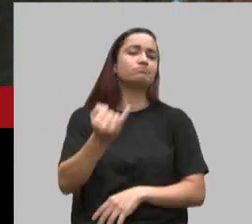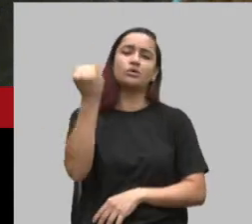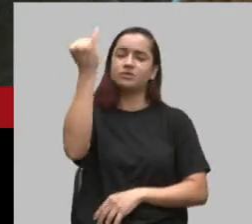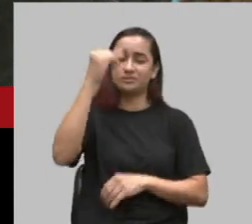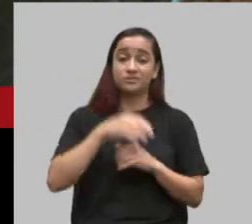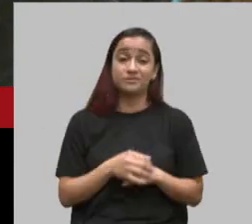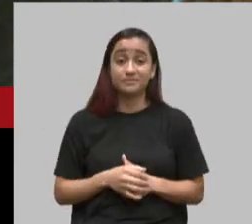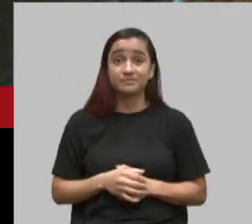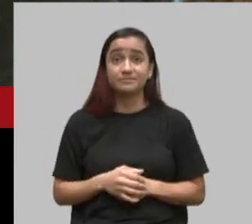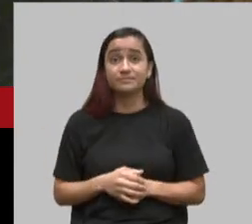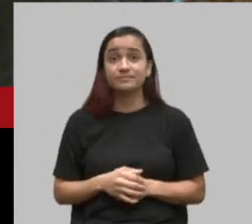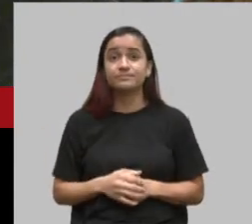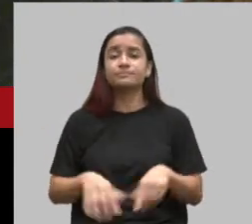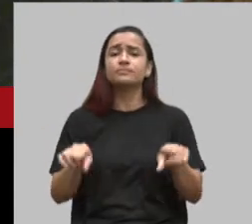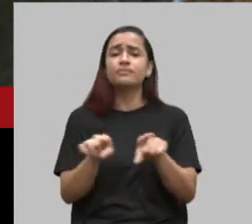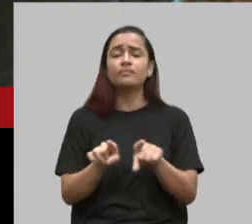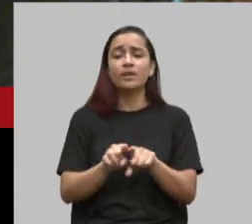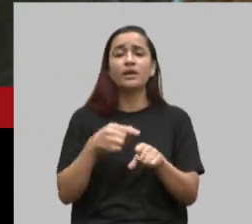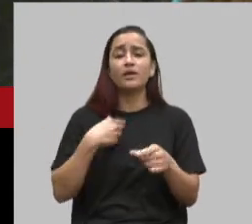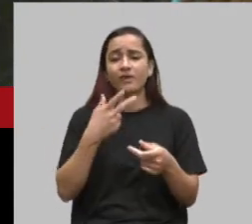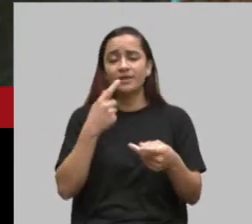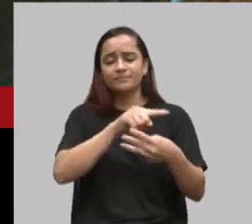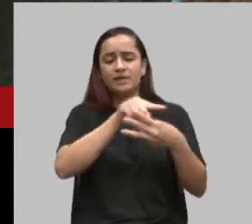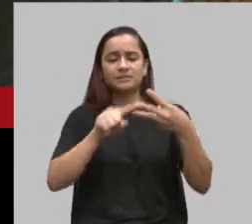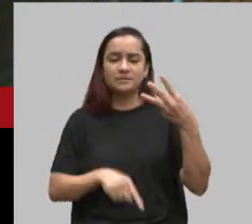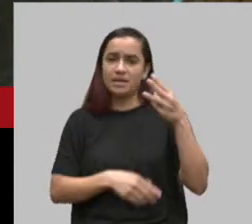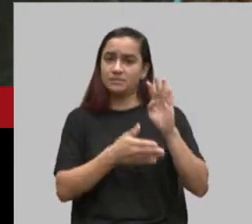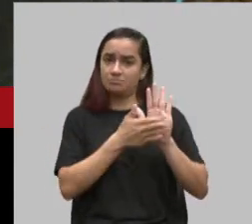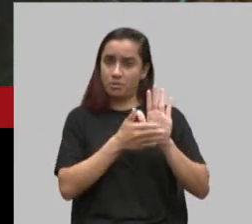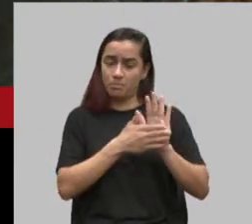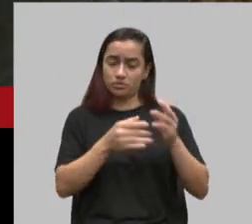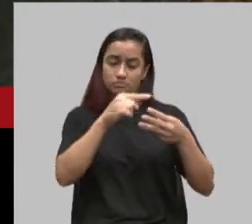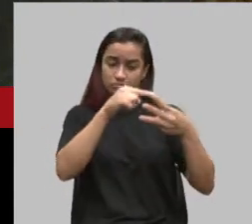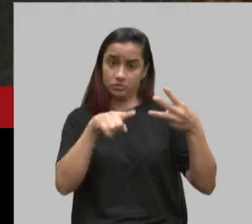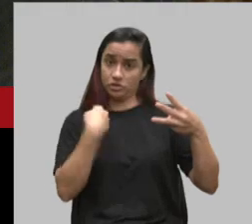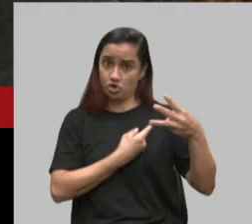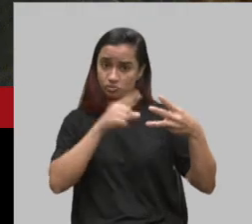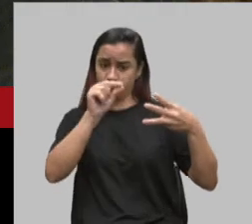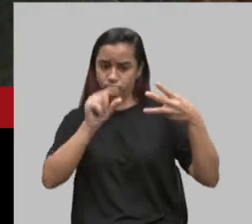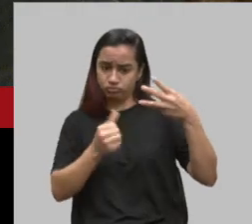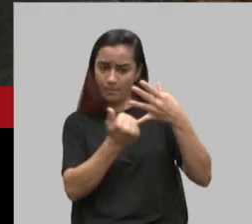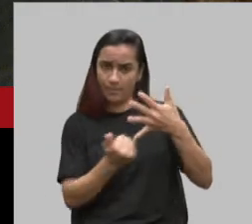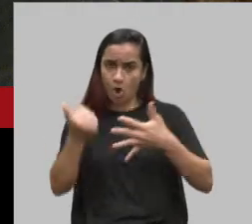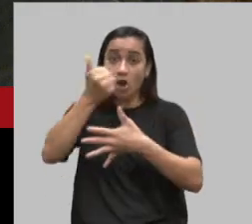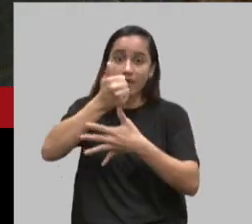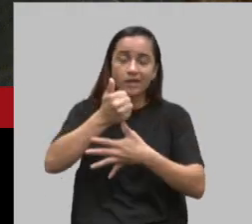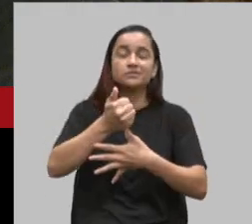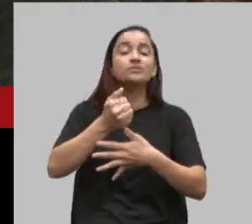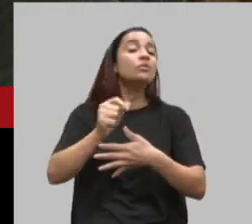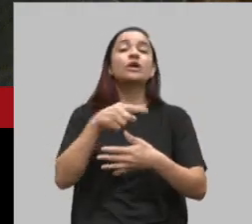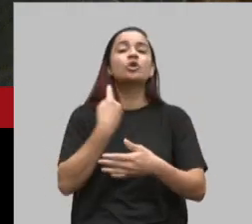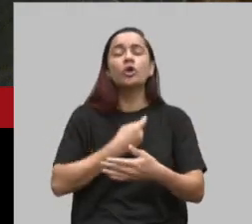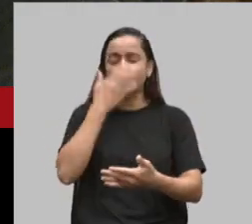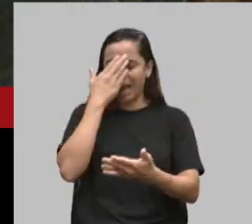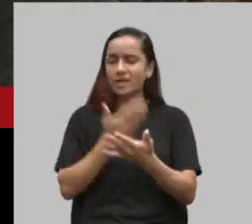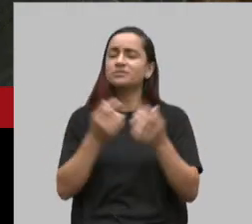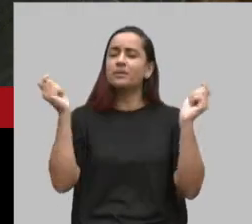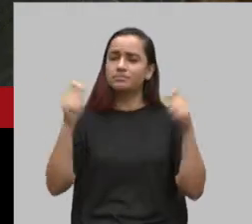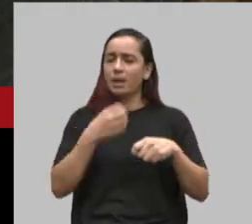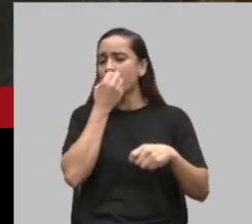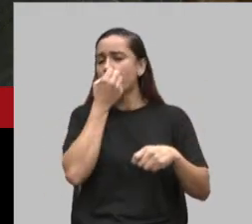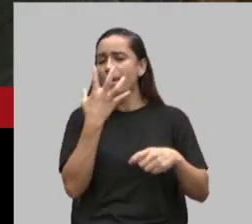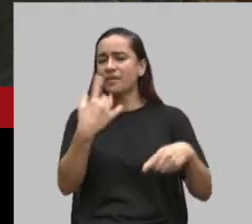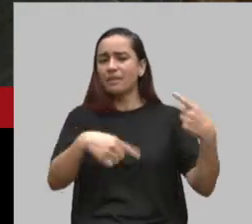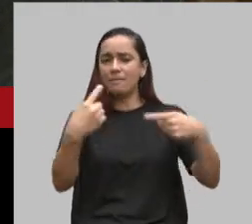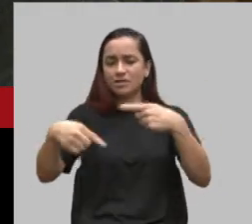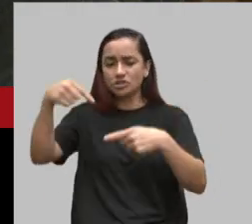eu gostaria de dizer que as três propostas que nós priorizamos foram as propostas que a gente acredita que vão ser eh muito bem debatidas aqui nessa plenária e